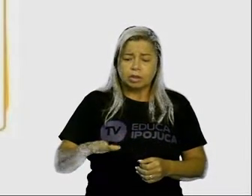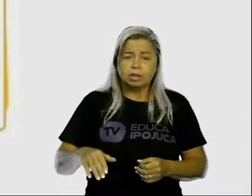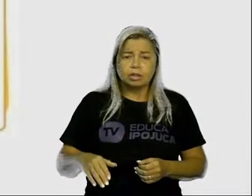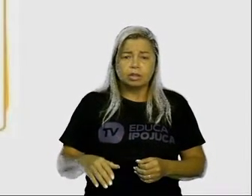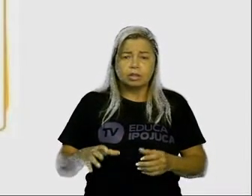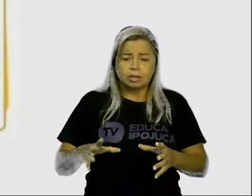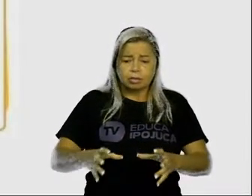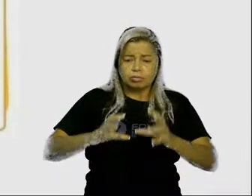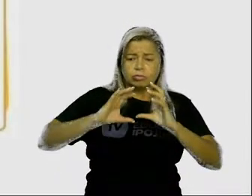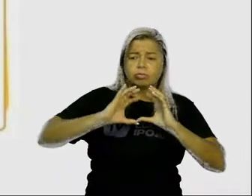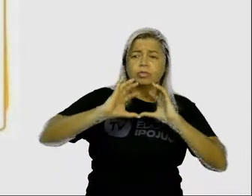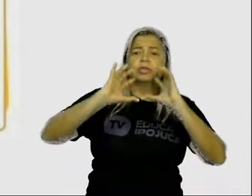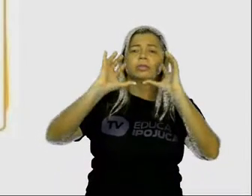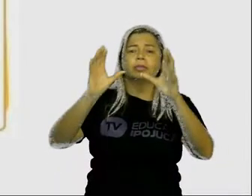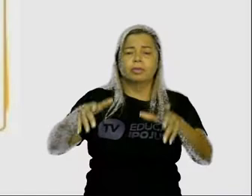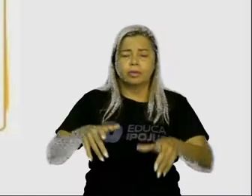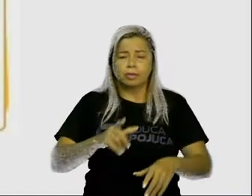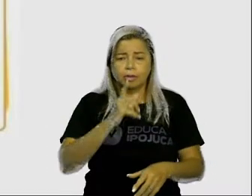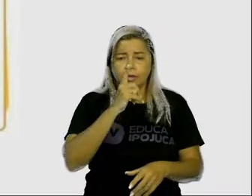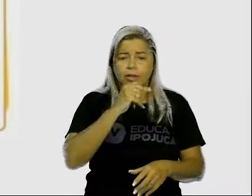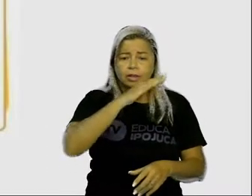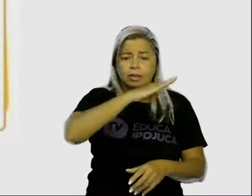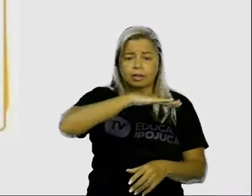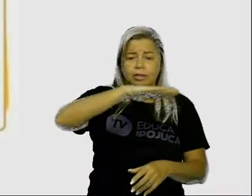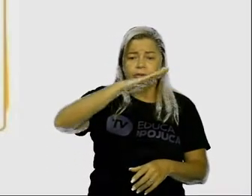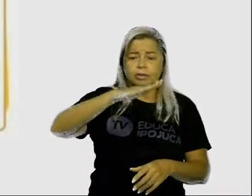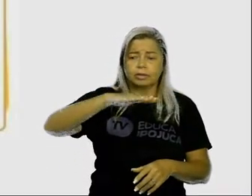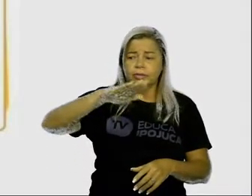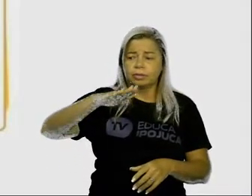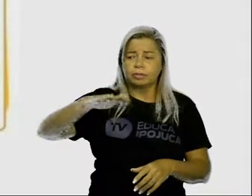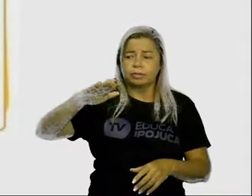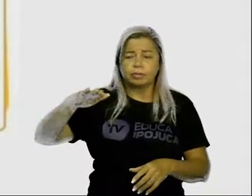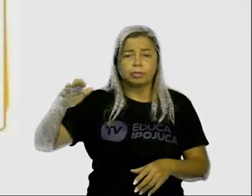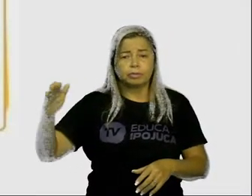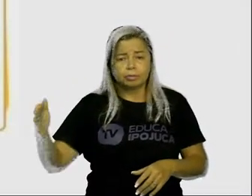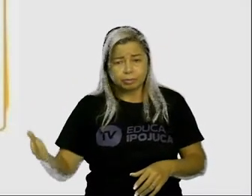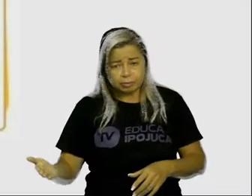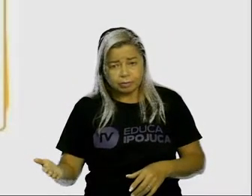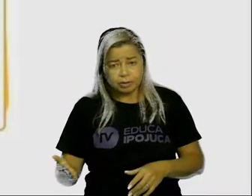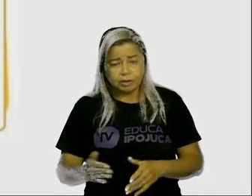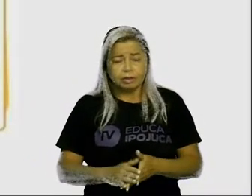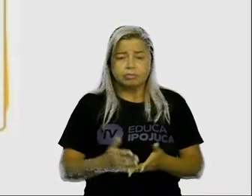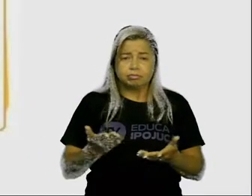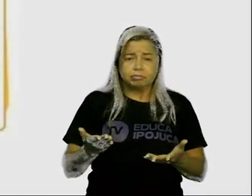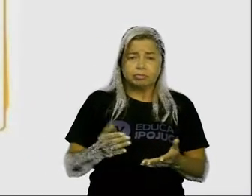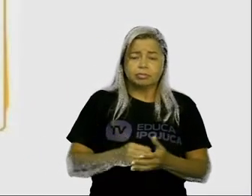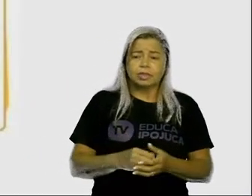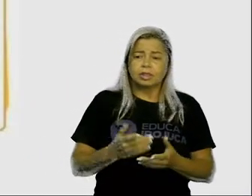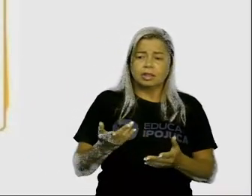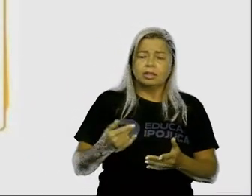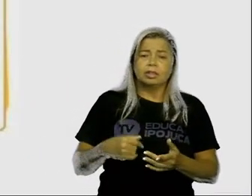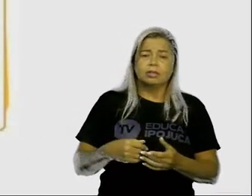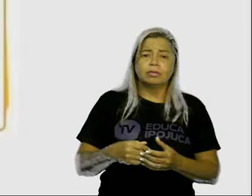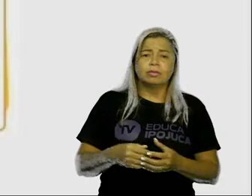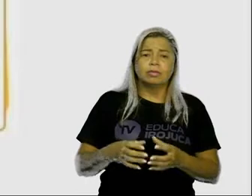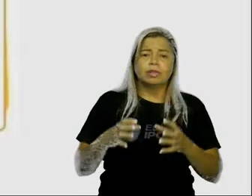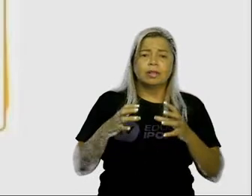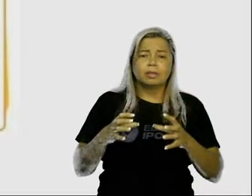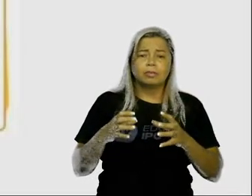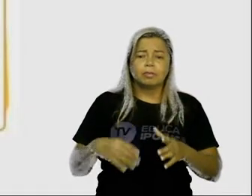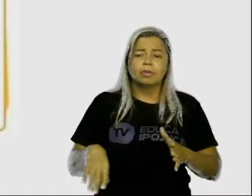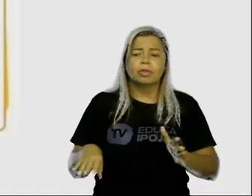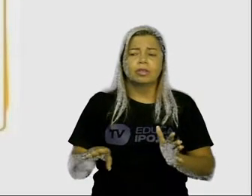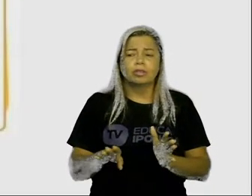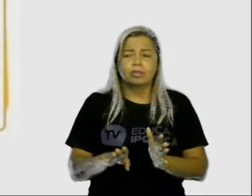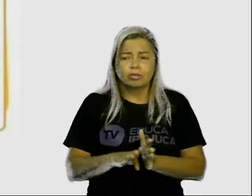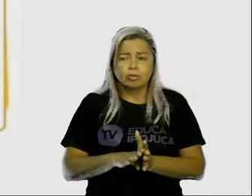mar, pegando uma carona com as ondas que subiam e desciam. Até que um